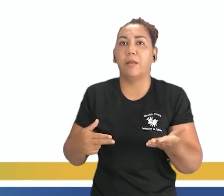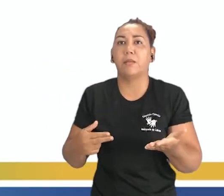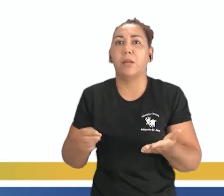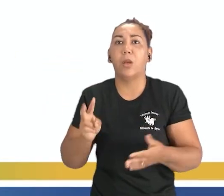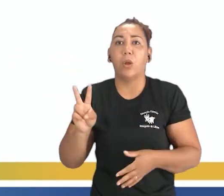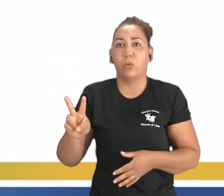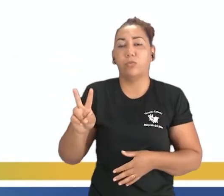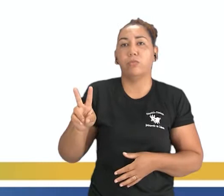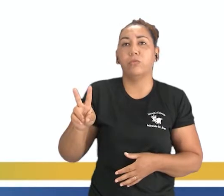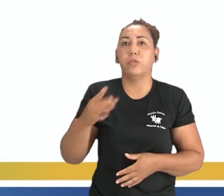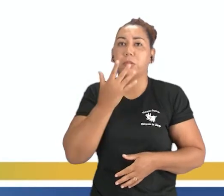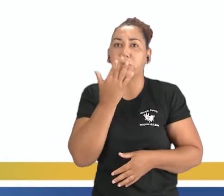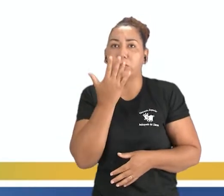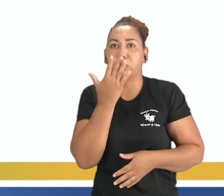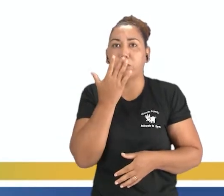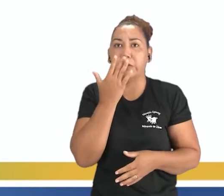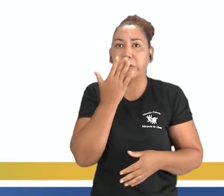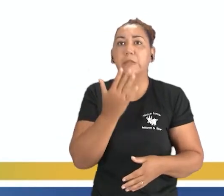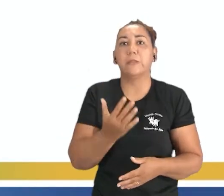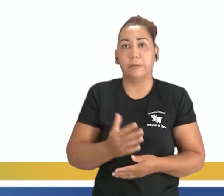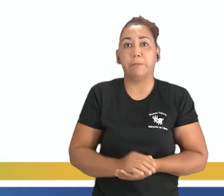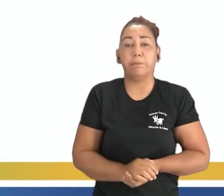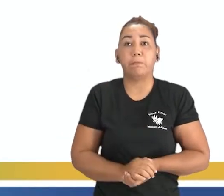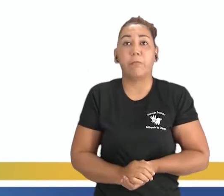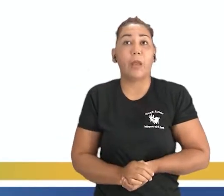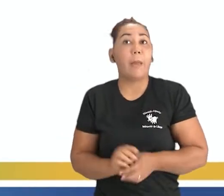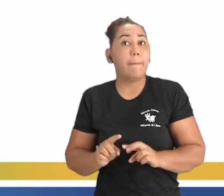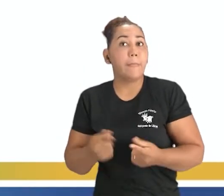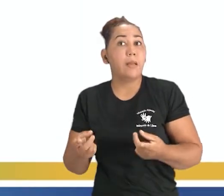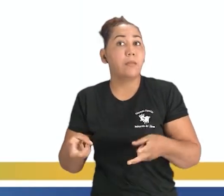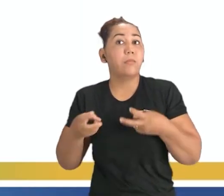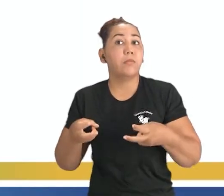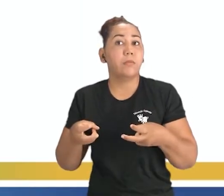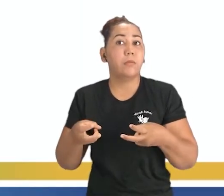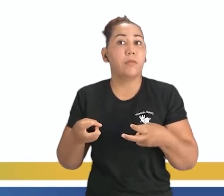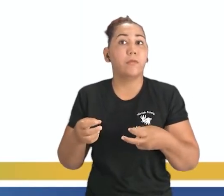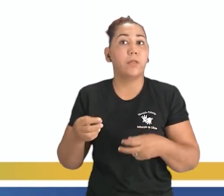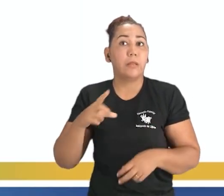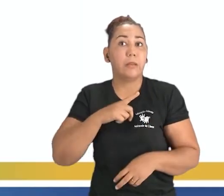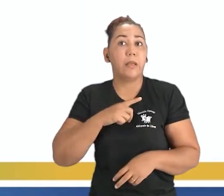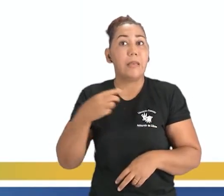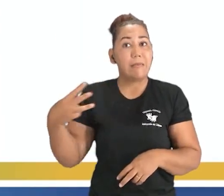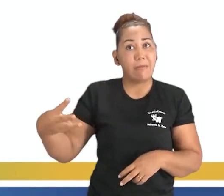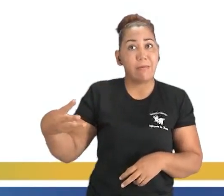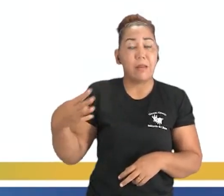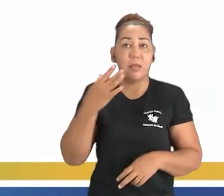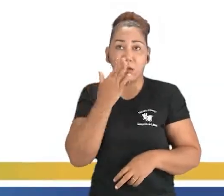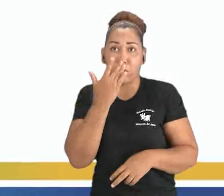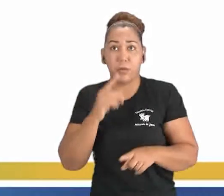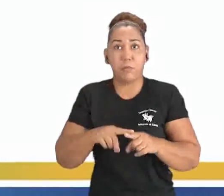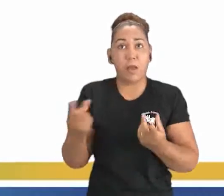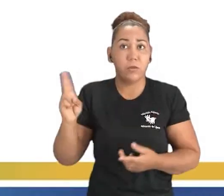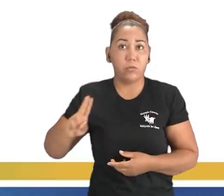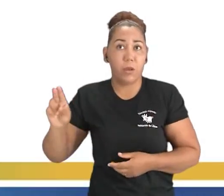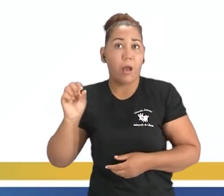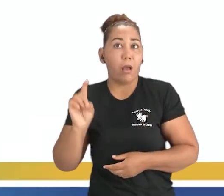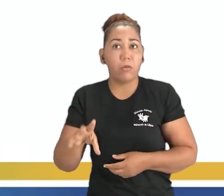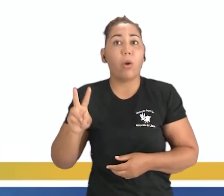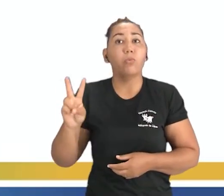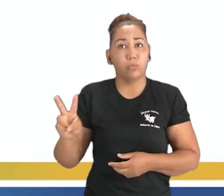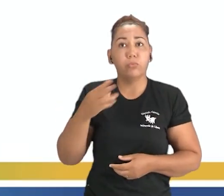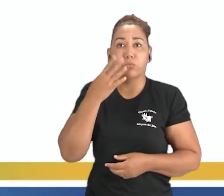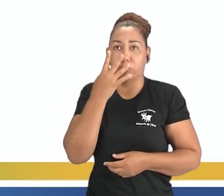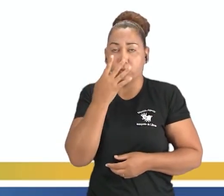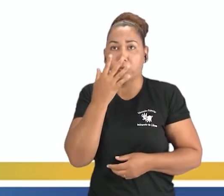cores fornecidas aí, né? Observe que nós temos 3 cores. Nós vamos utilizar apenas 2. Então, letra